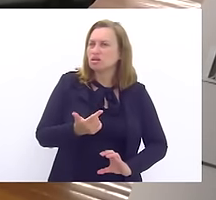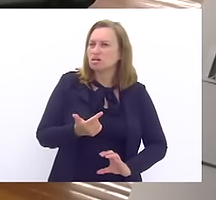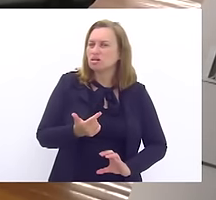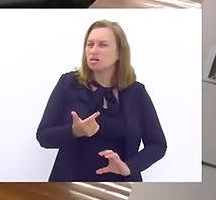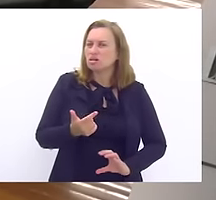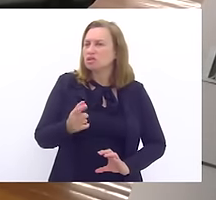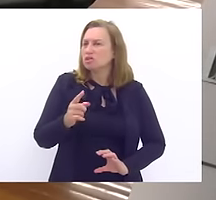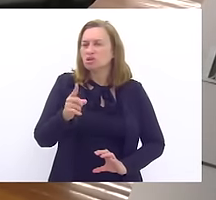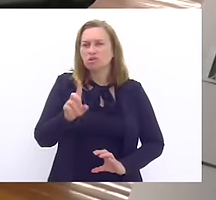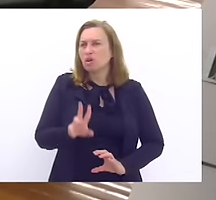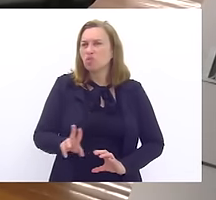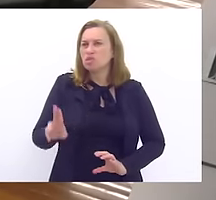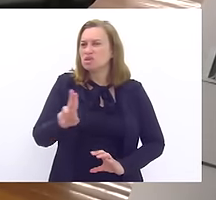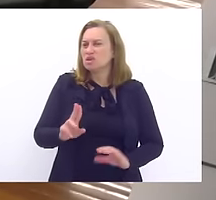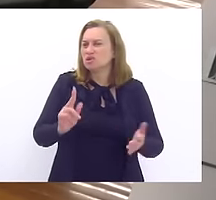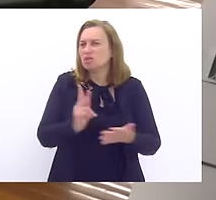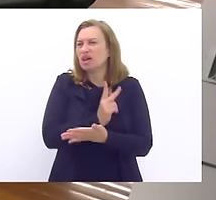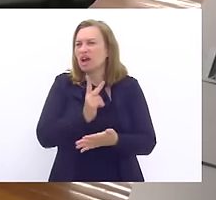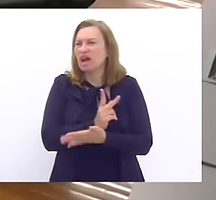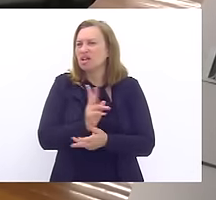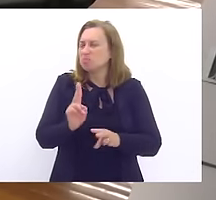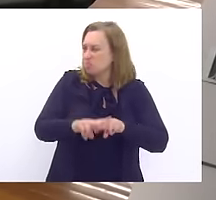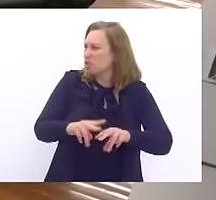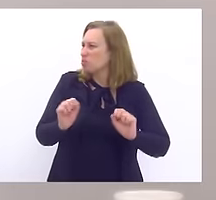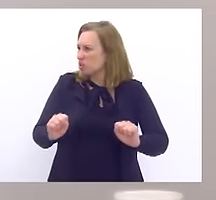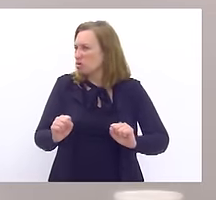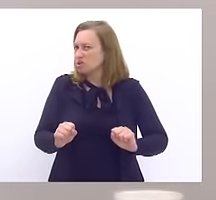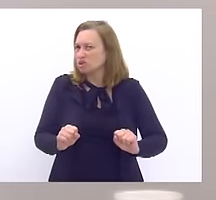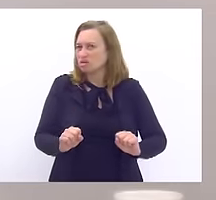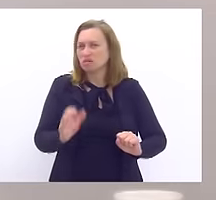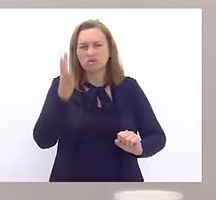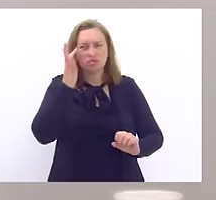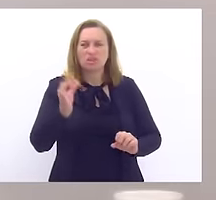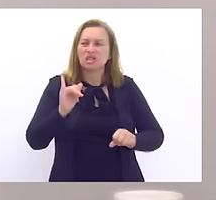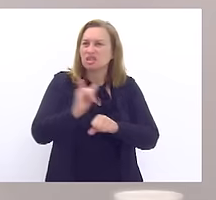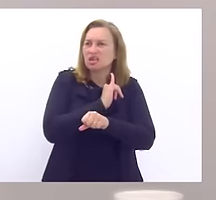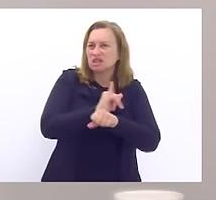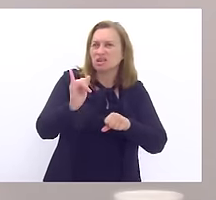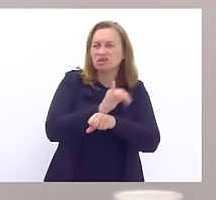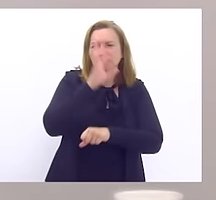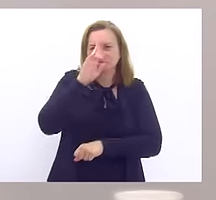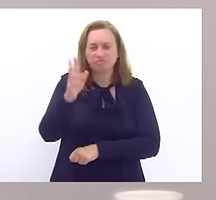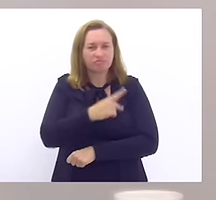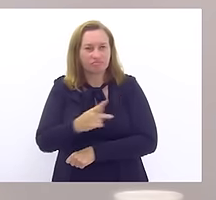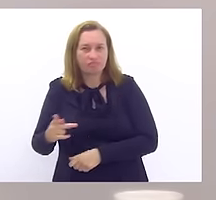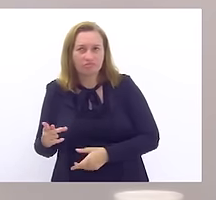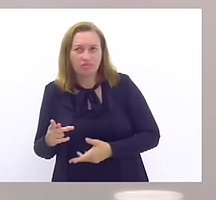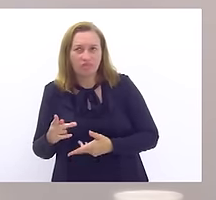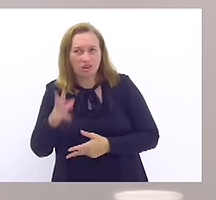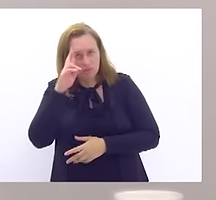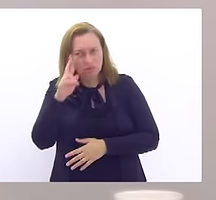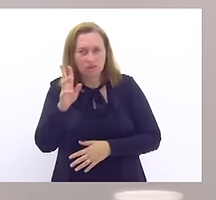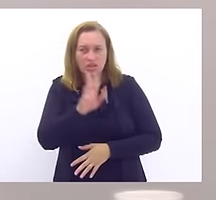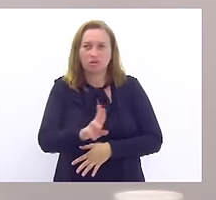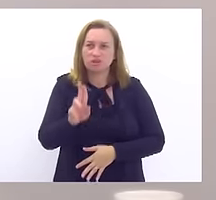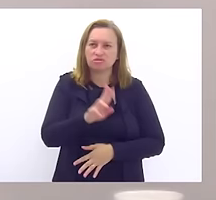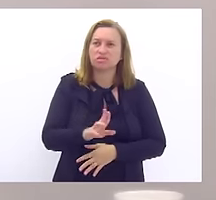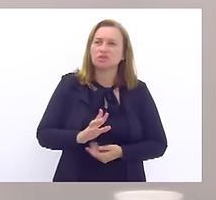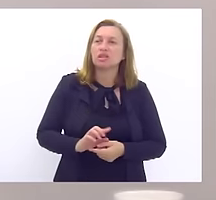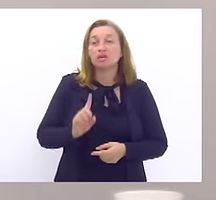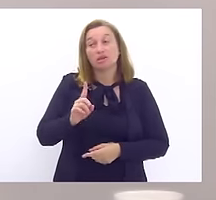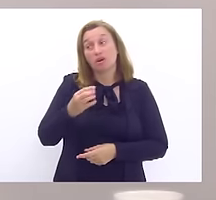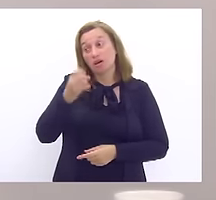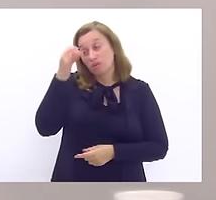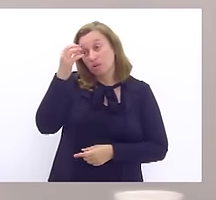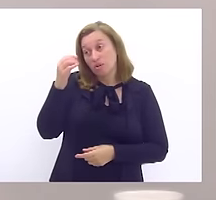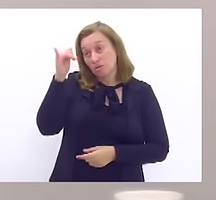ilegal de passagem vamos fazer uma coisa eu não sei se sua estratégia que o senhor tá usando eu não sei se a estratégia é sua mas o senhor não